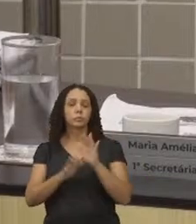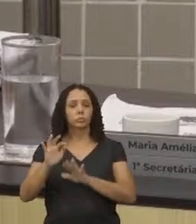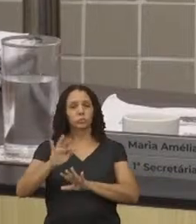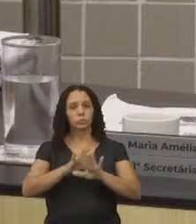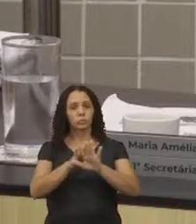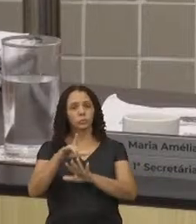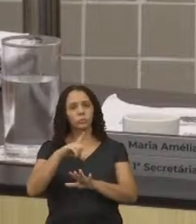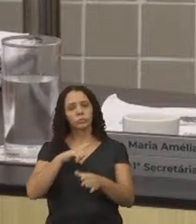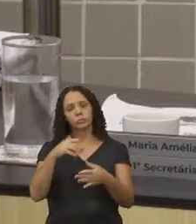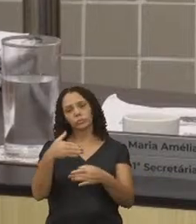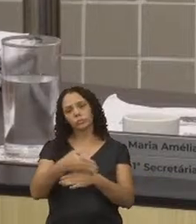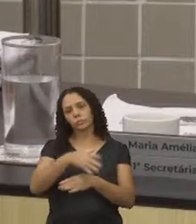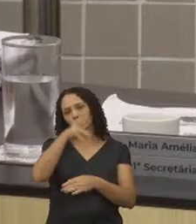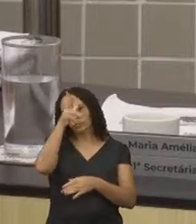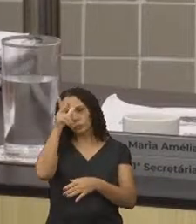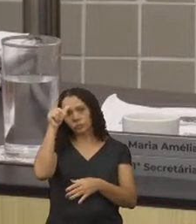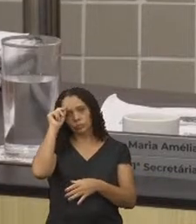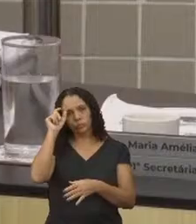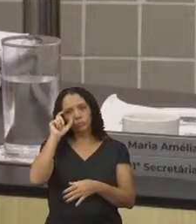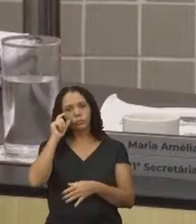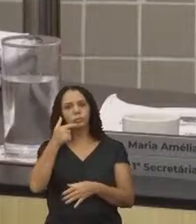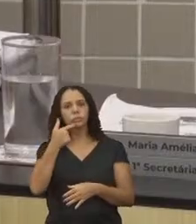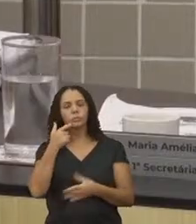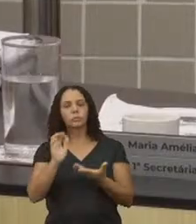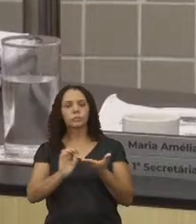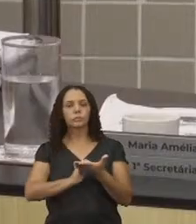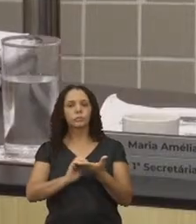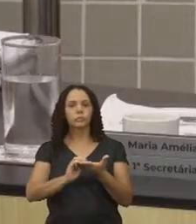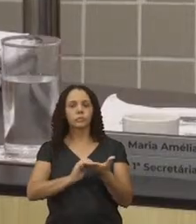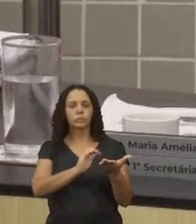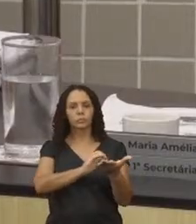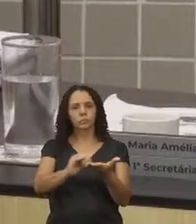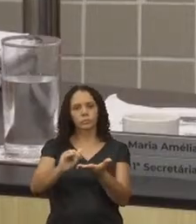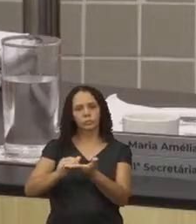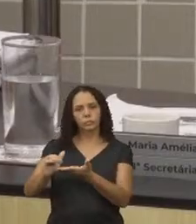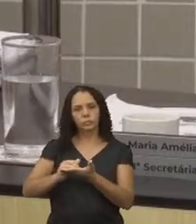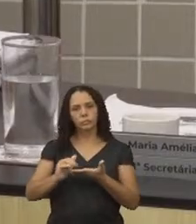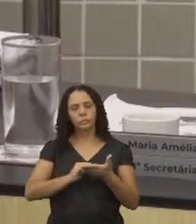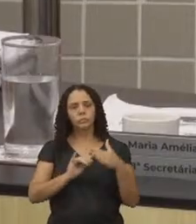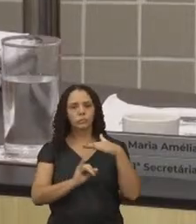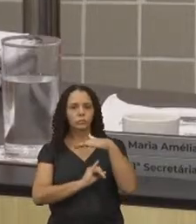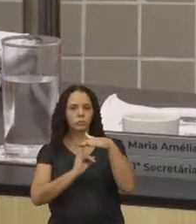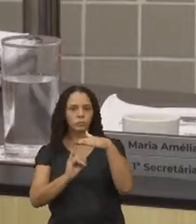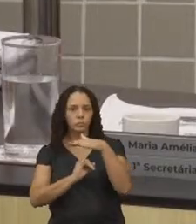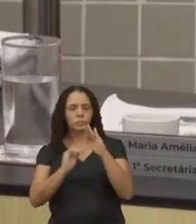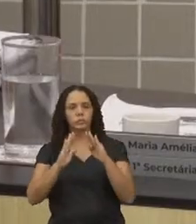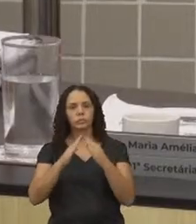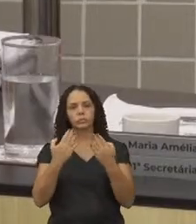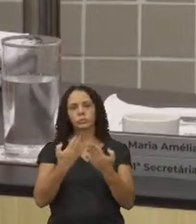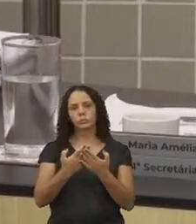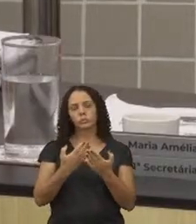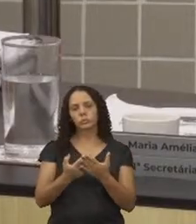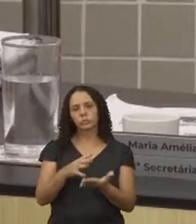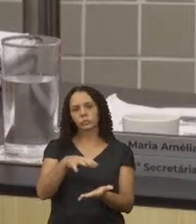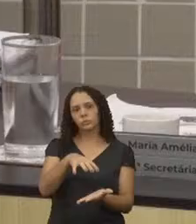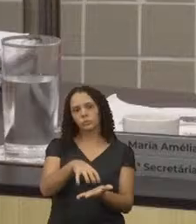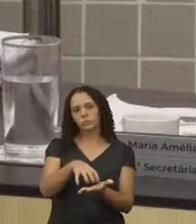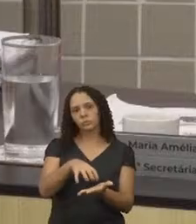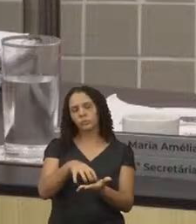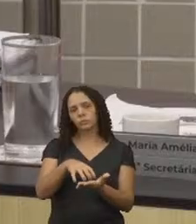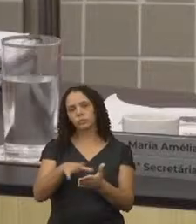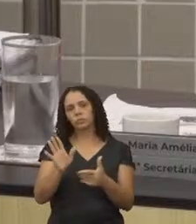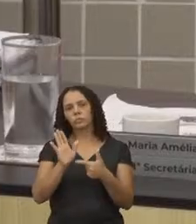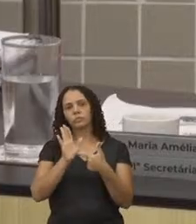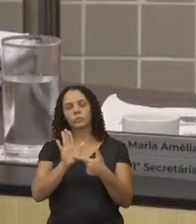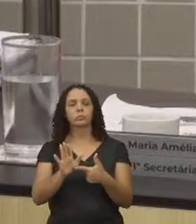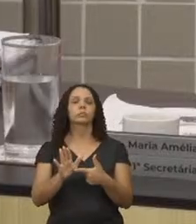com a participação do prefeito Celso Florencio, das secretarias municipais, entidades, instituições e órgãos públicos, reforçando o